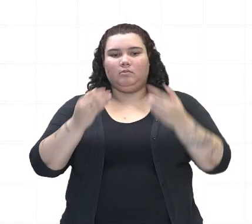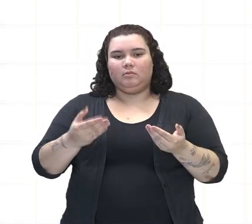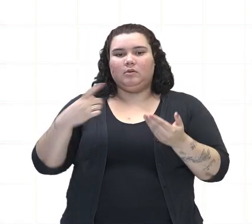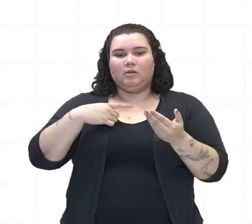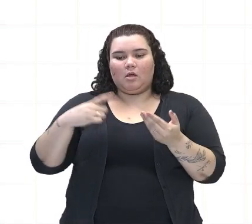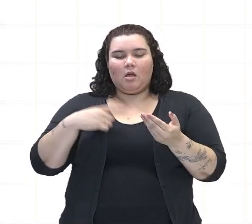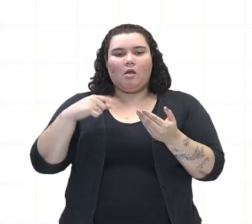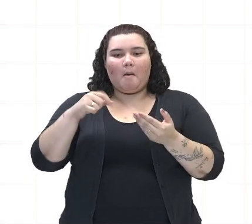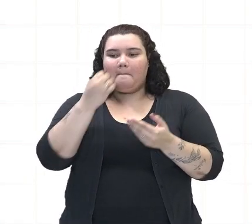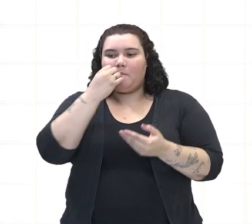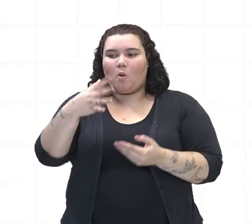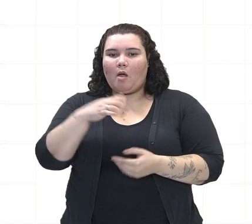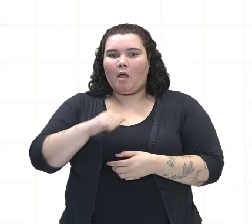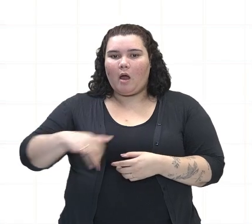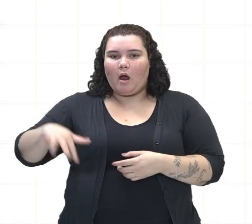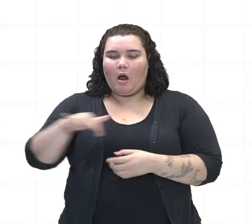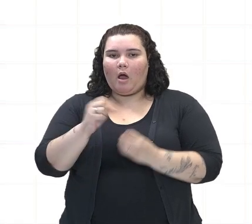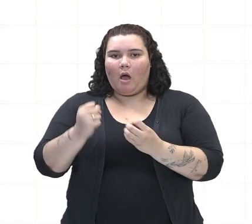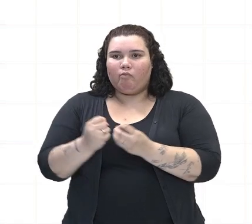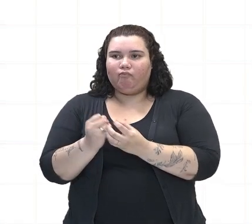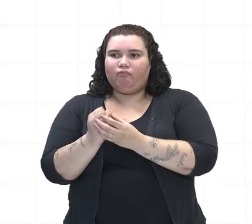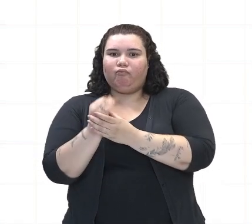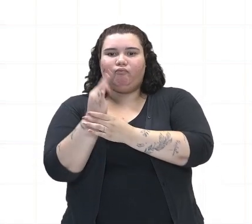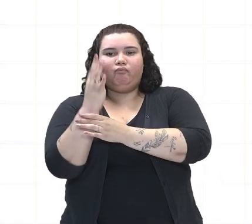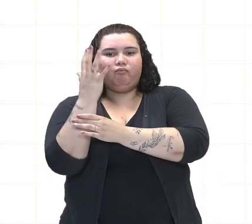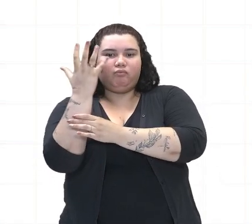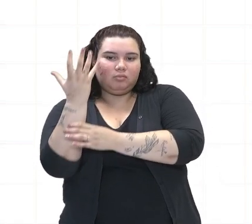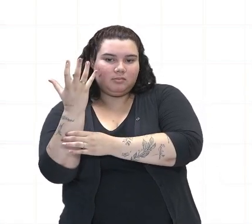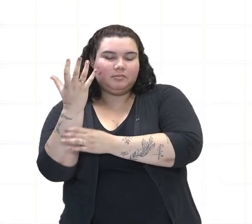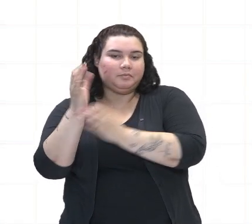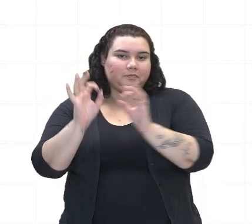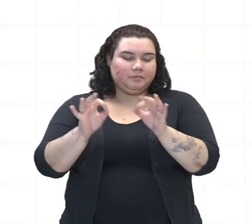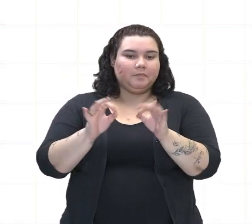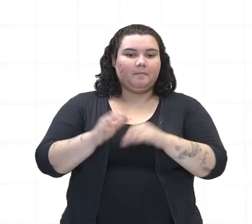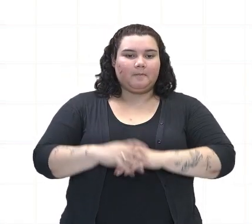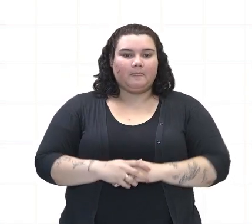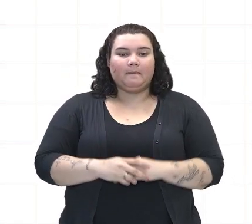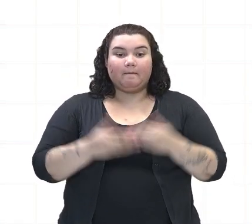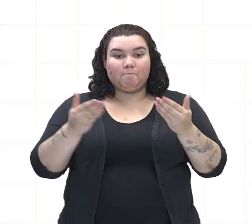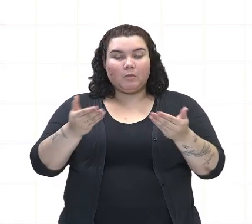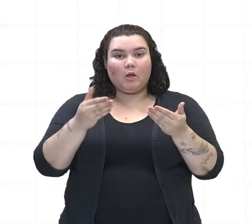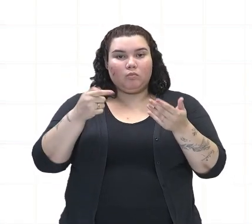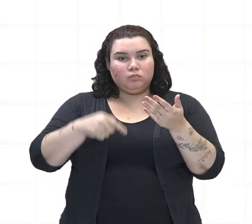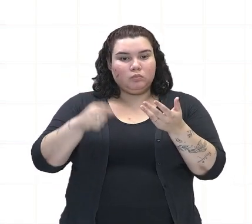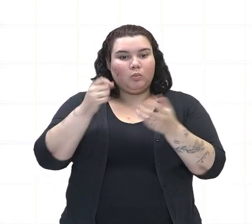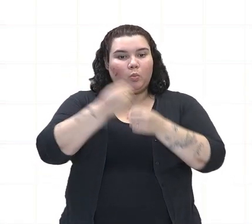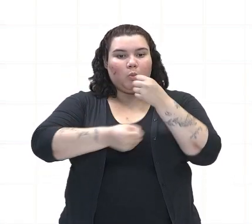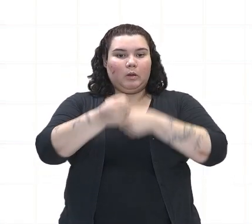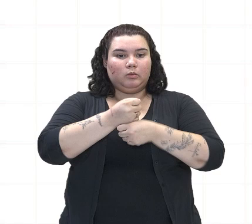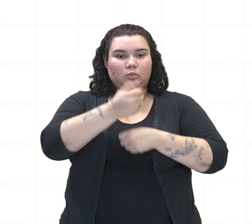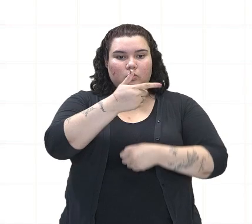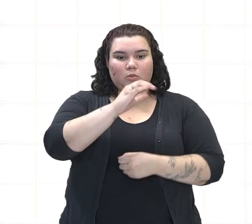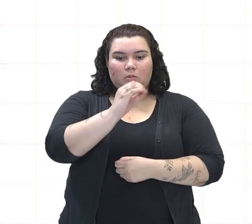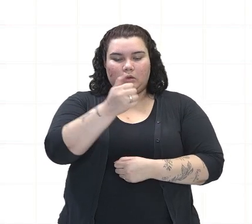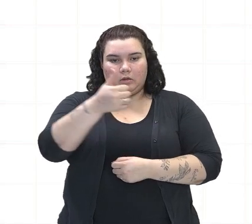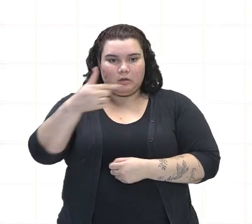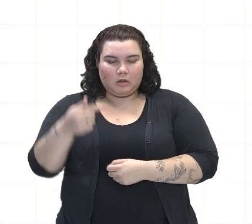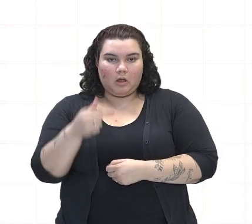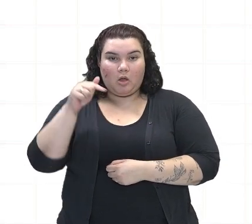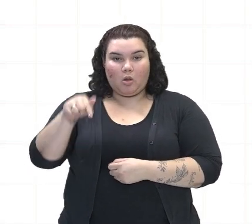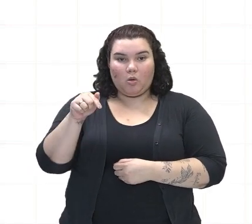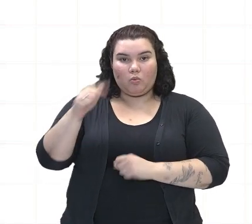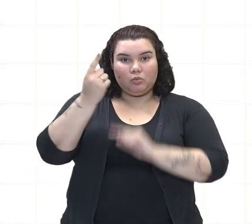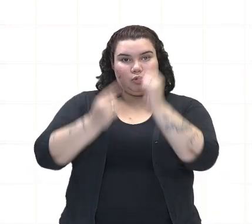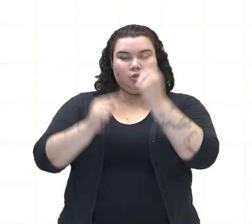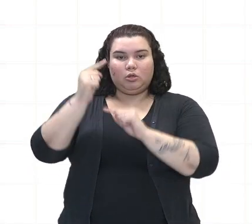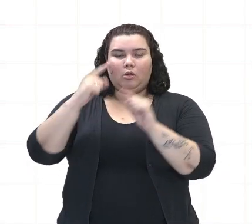precisam de uma área boa para poder crescer bem, né? Tudo isso fez com que 2017 o Chile, aí,